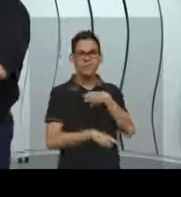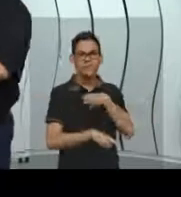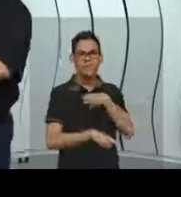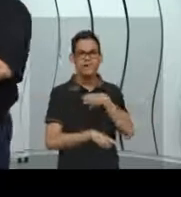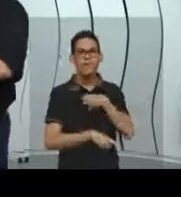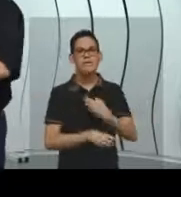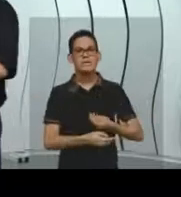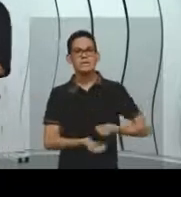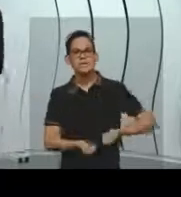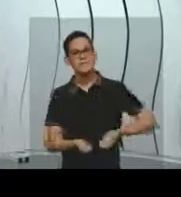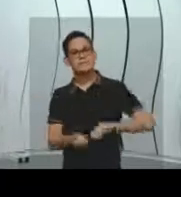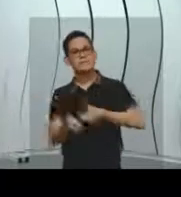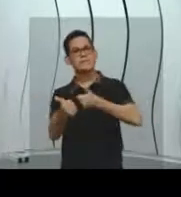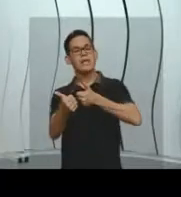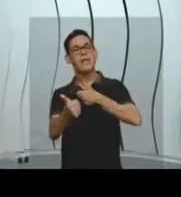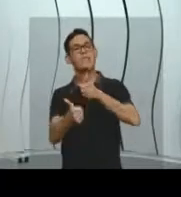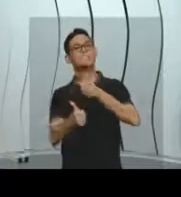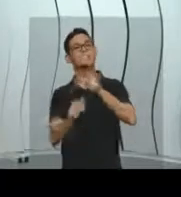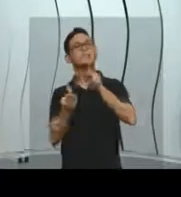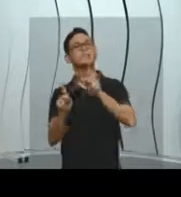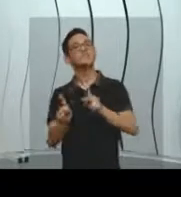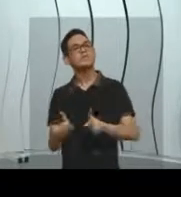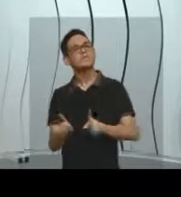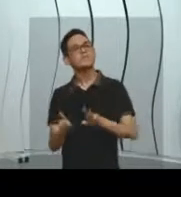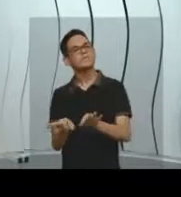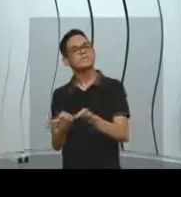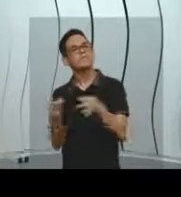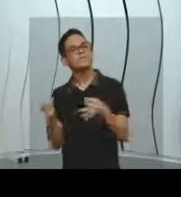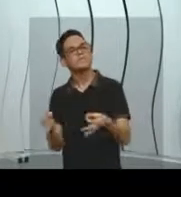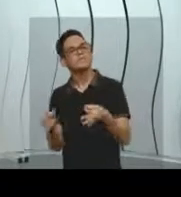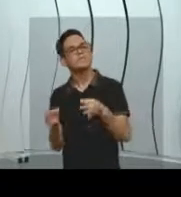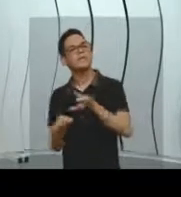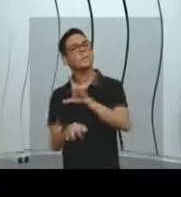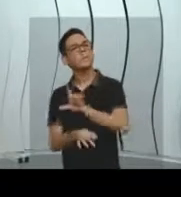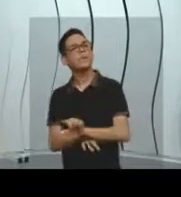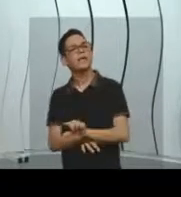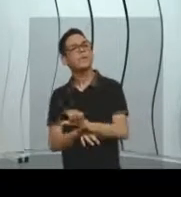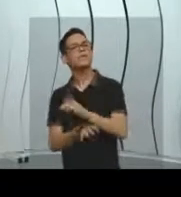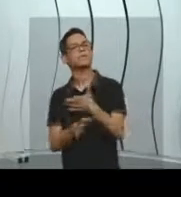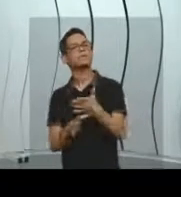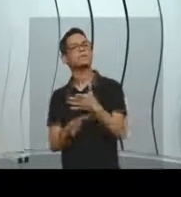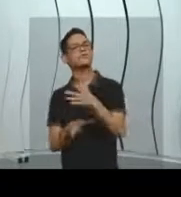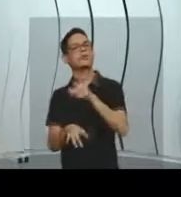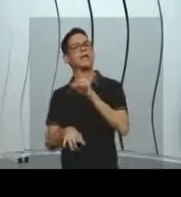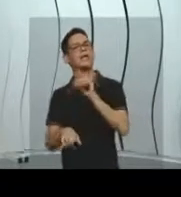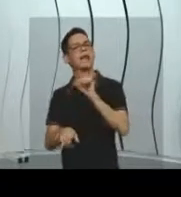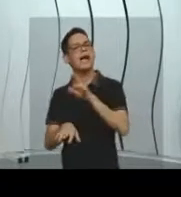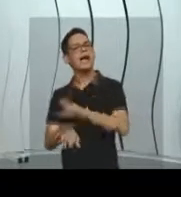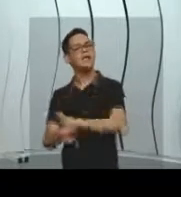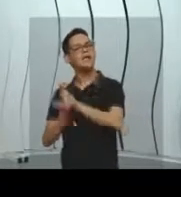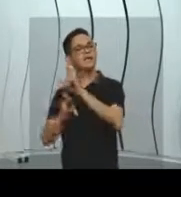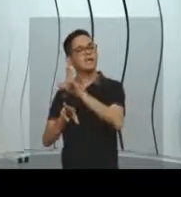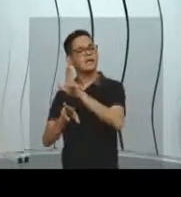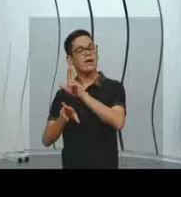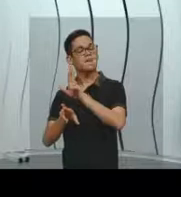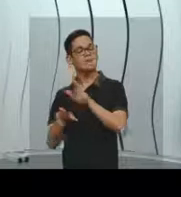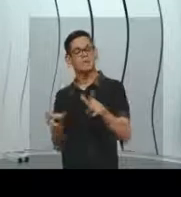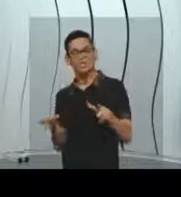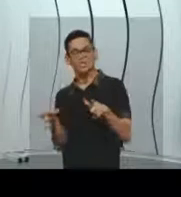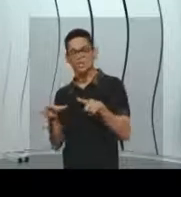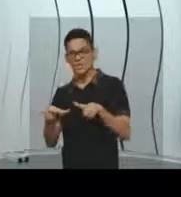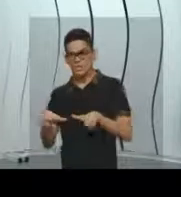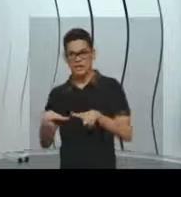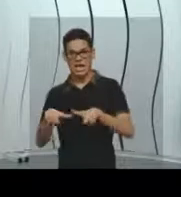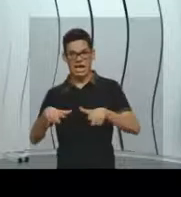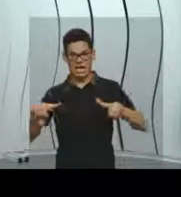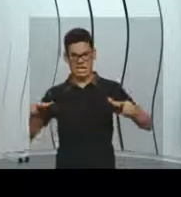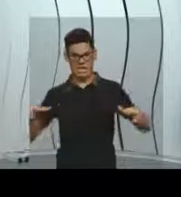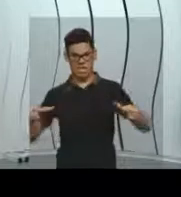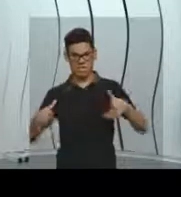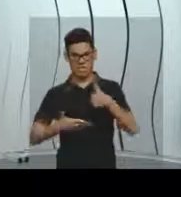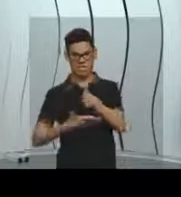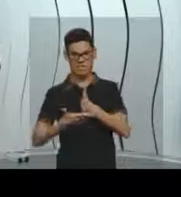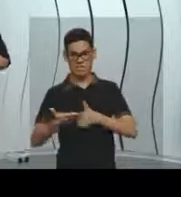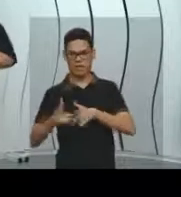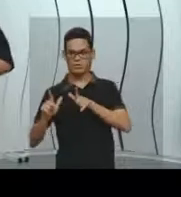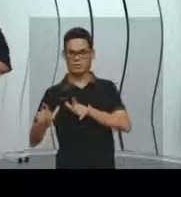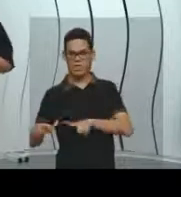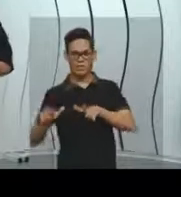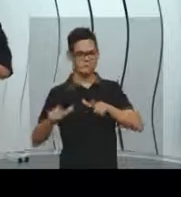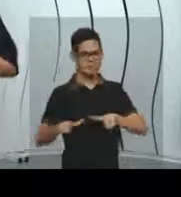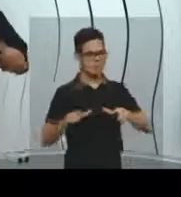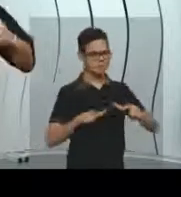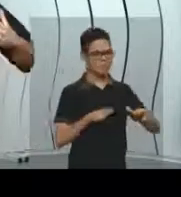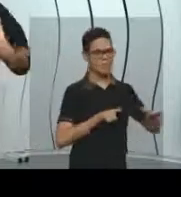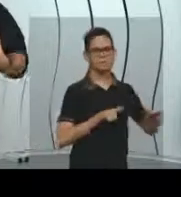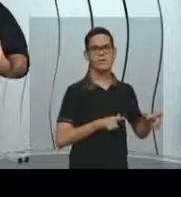pequenos produtores, para que essas pequenas propriedades pudessem diversificar a produção também.